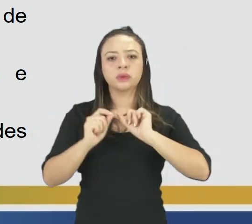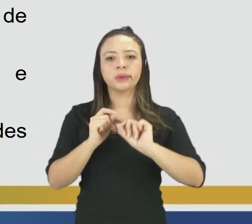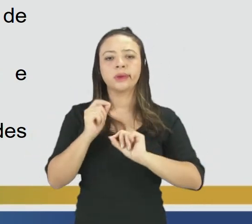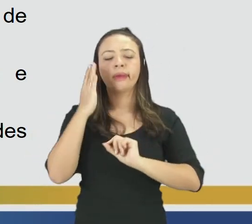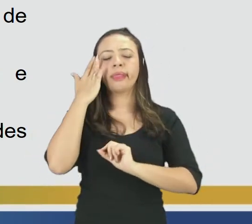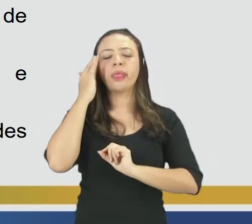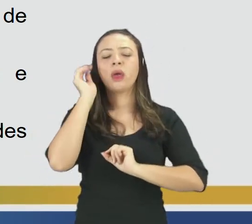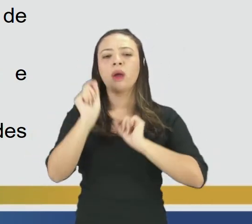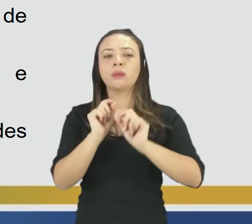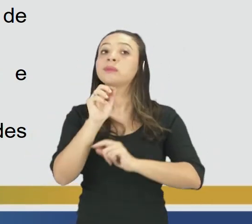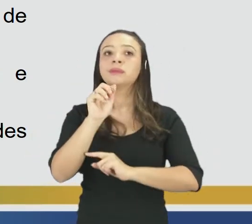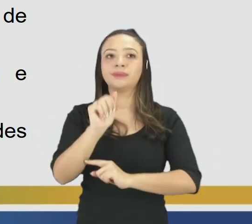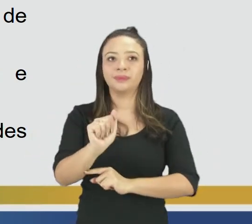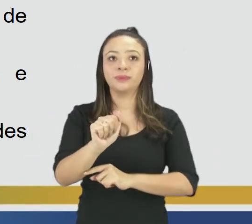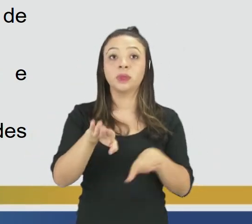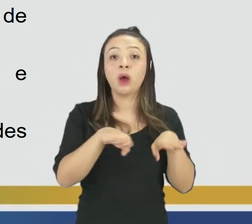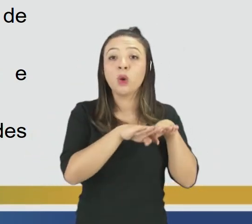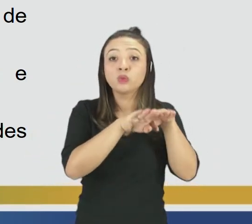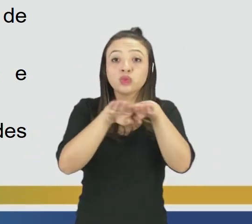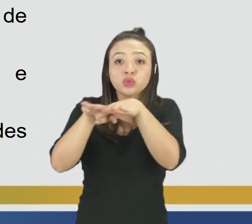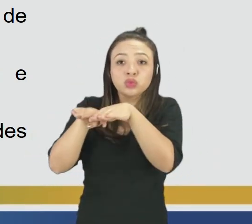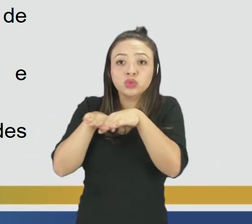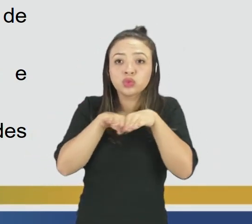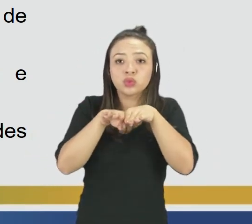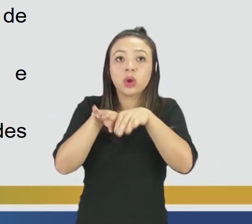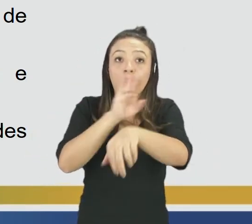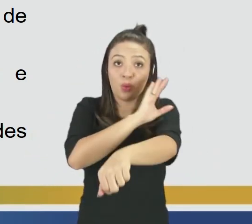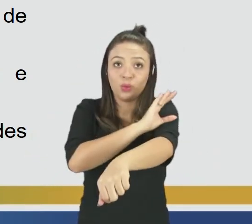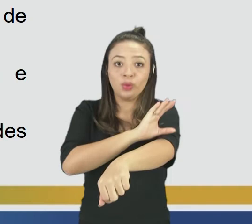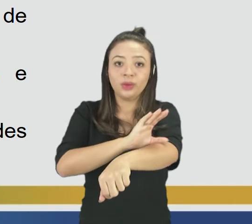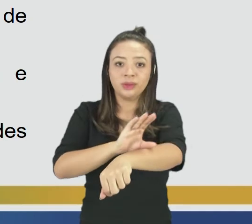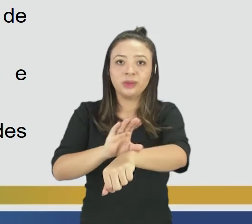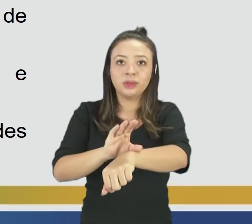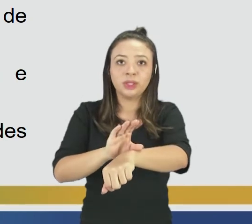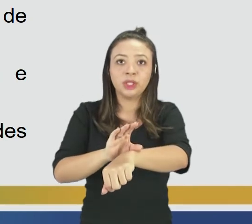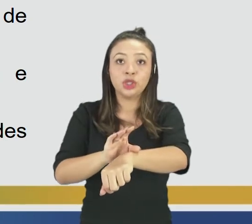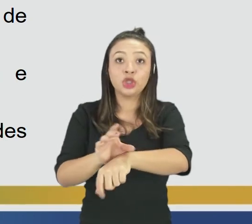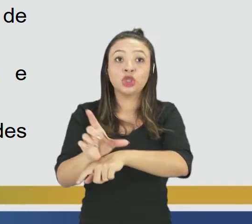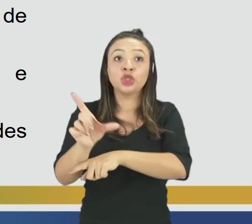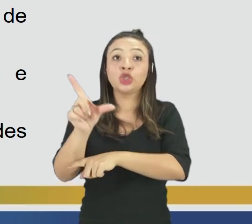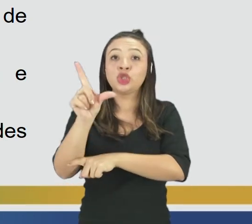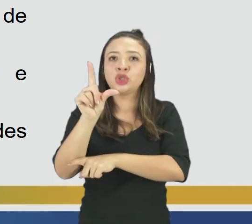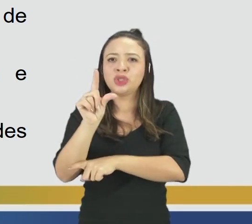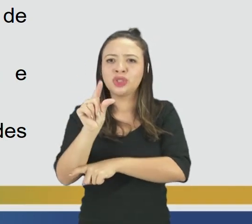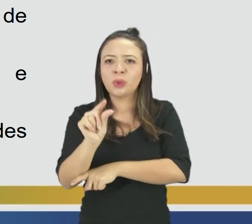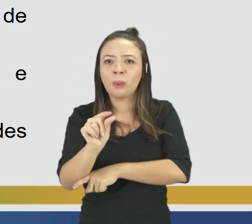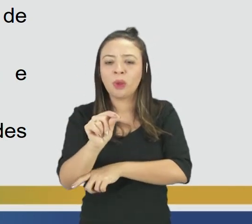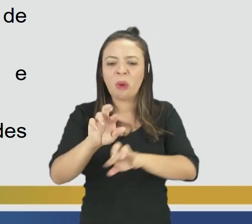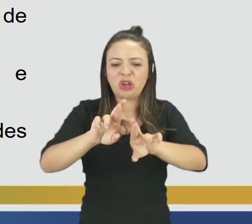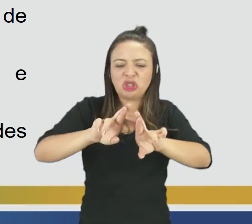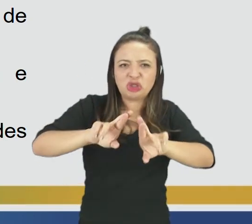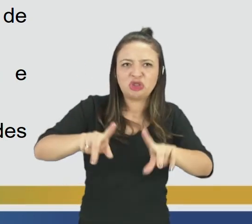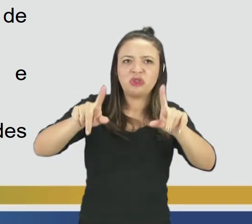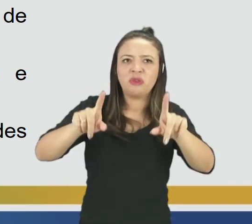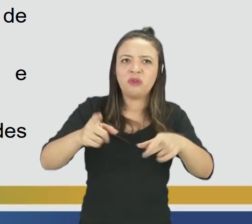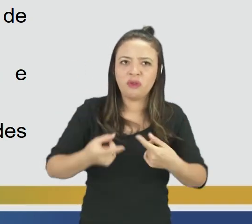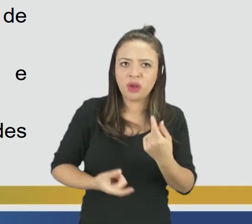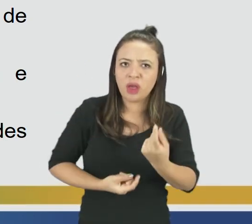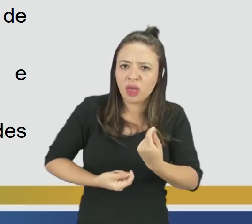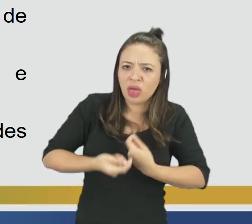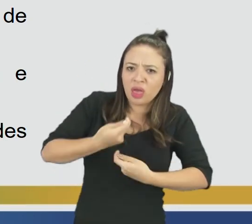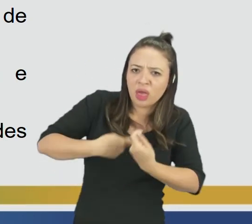conclusão que letra A homogeneizou as culturas e reduziu as discrepâncias